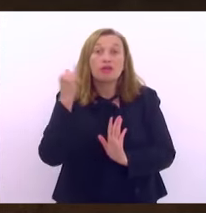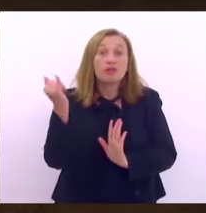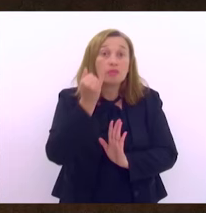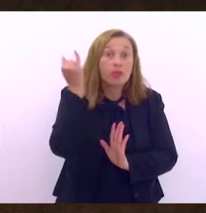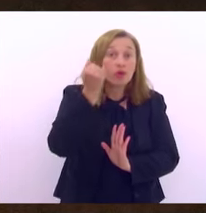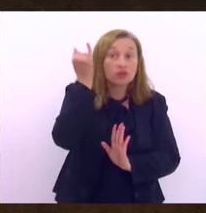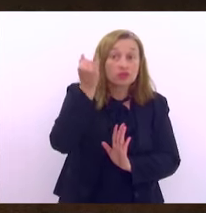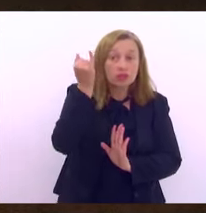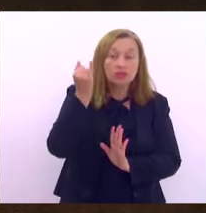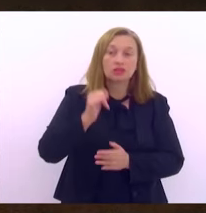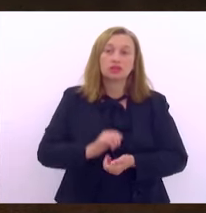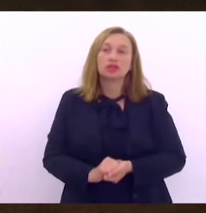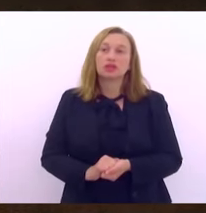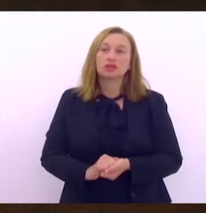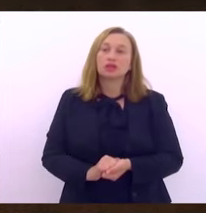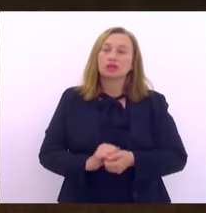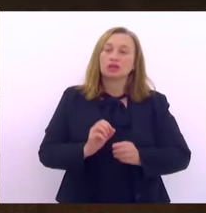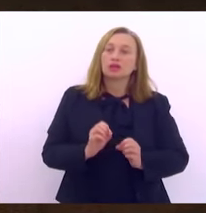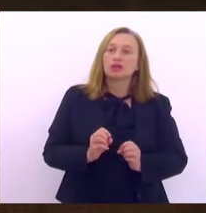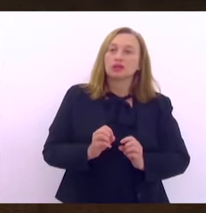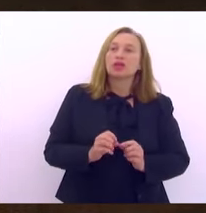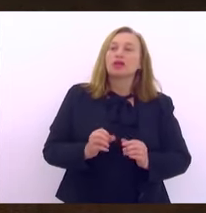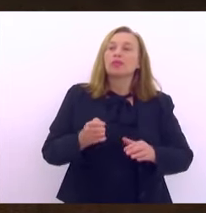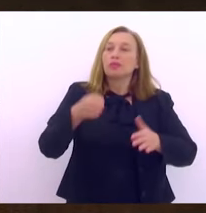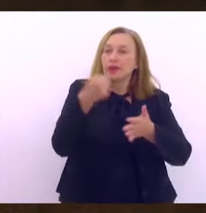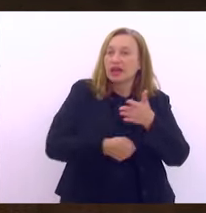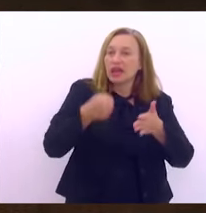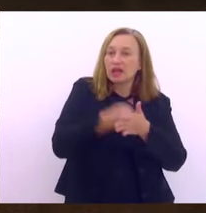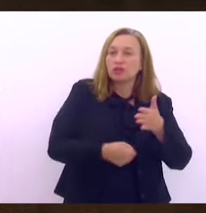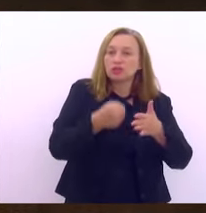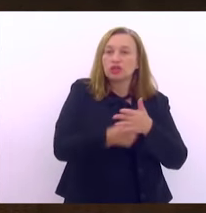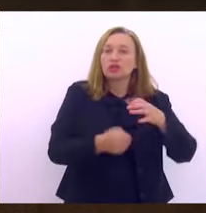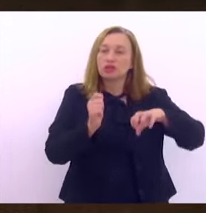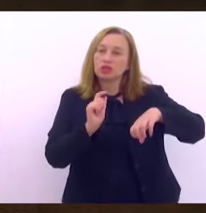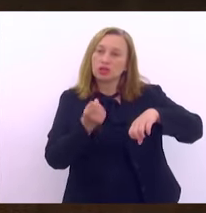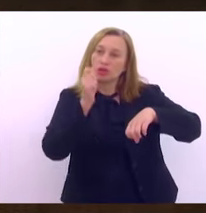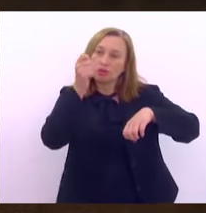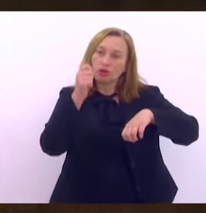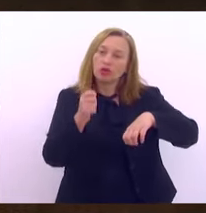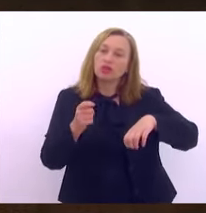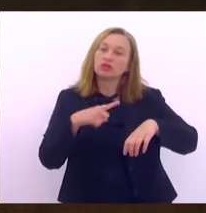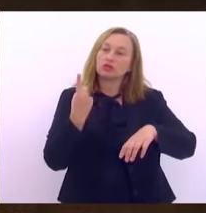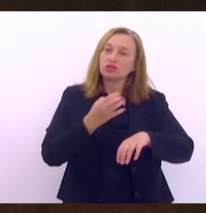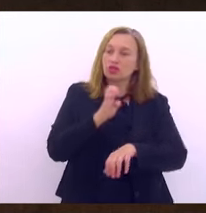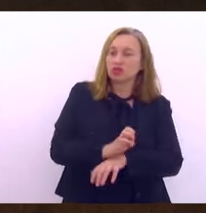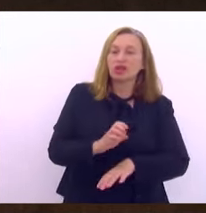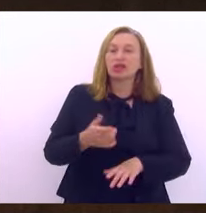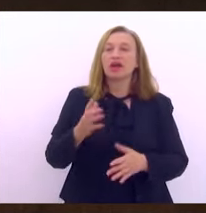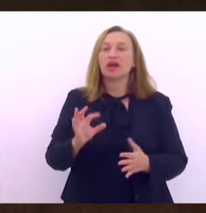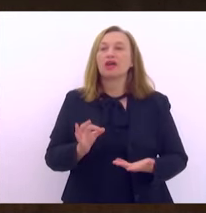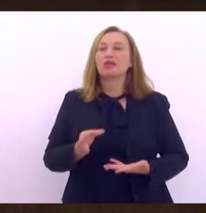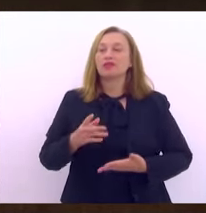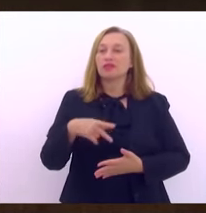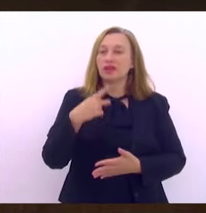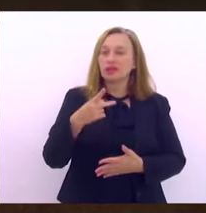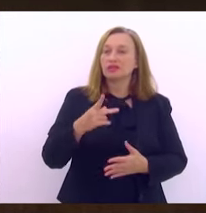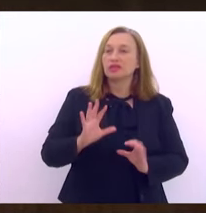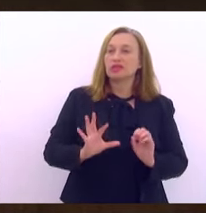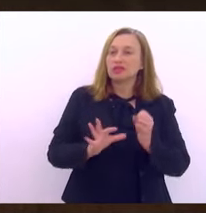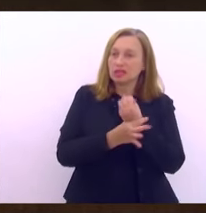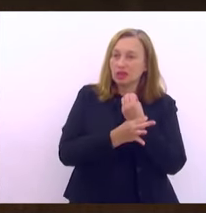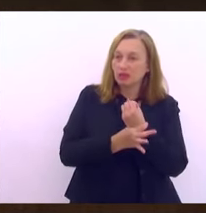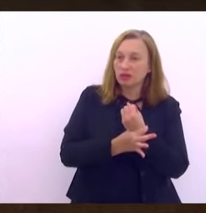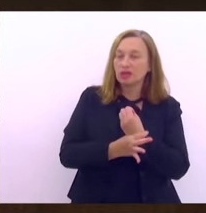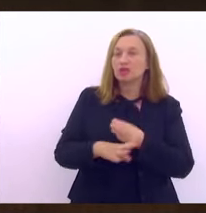importante, presidente, pois dá sequência à luta quilombola aqui no nosso estado, afirmando a necessidade da garantia e reconhecimento